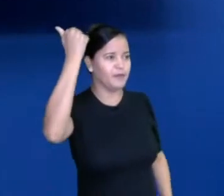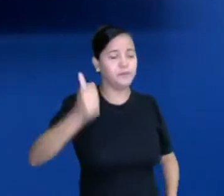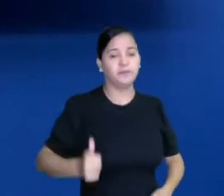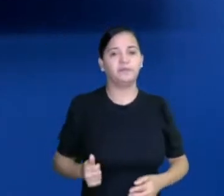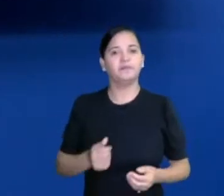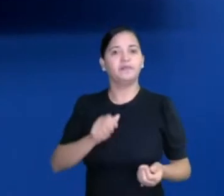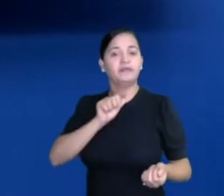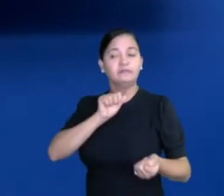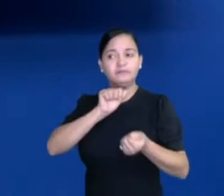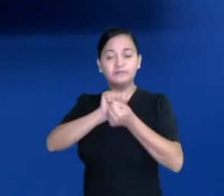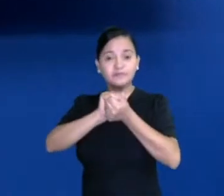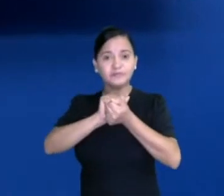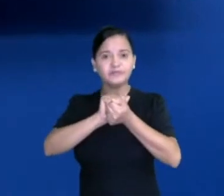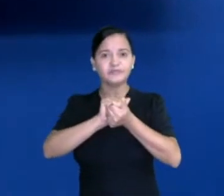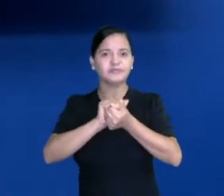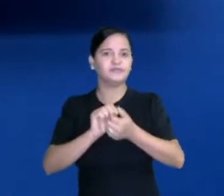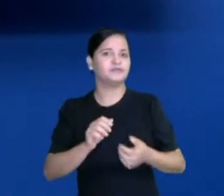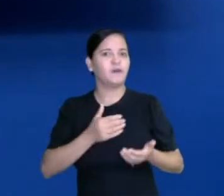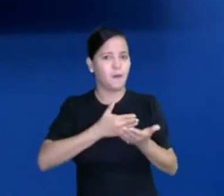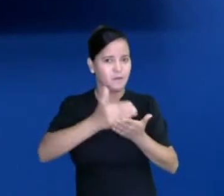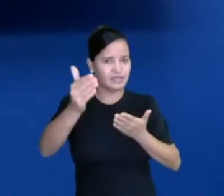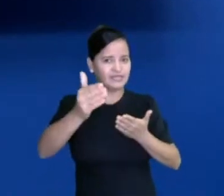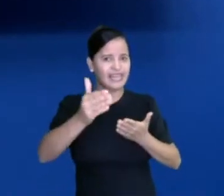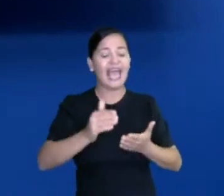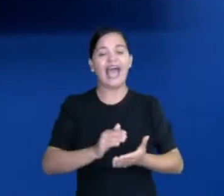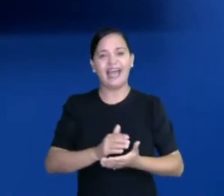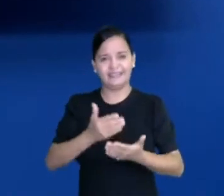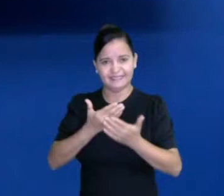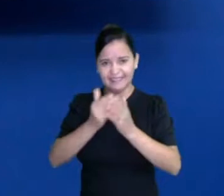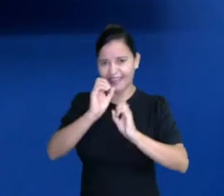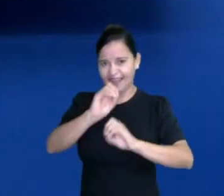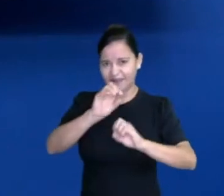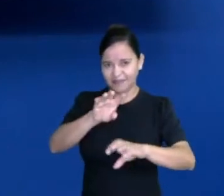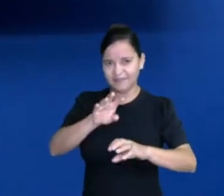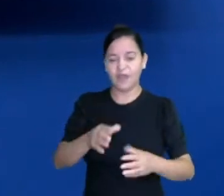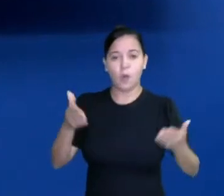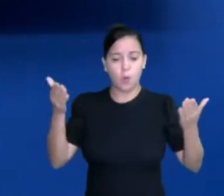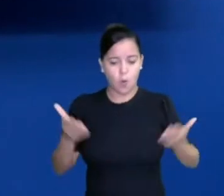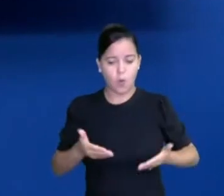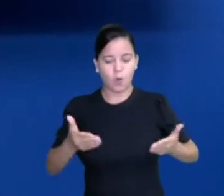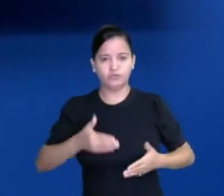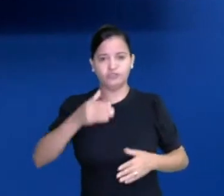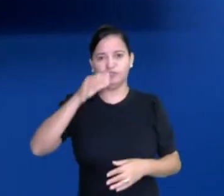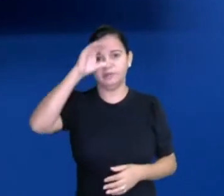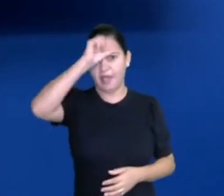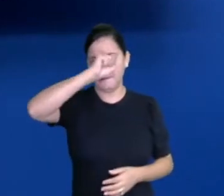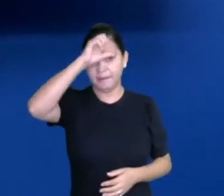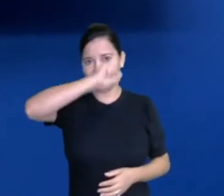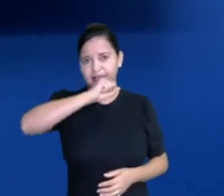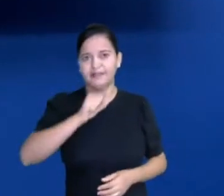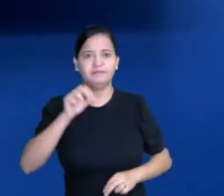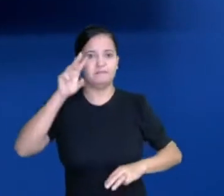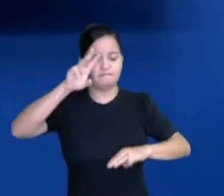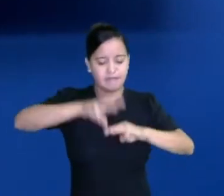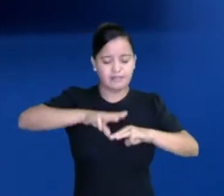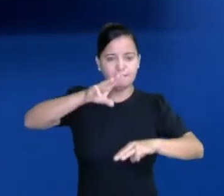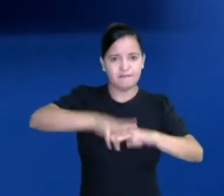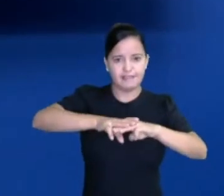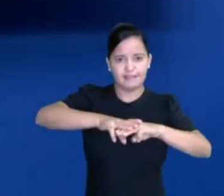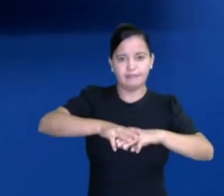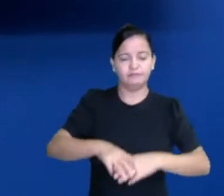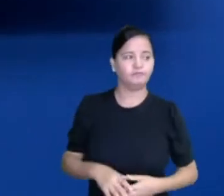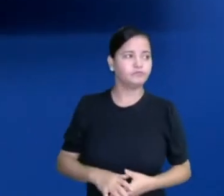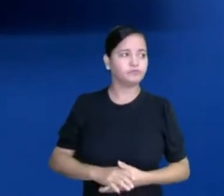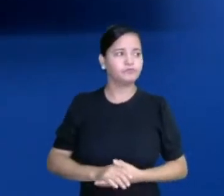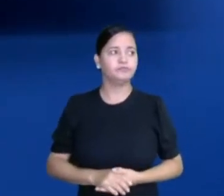vamos agora começar a nossa aula. Sou Andresa Sacramento e hoje vamos trabalhar a matemática.